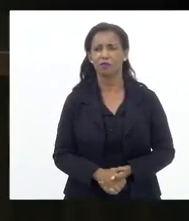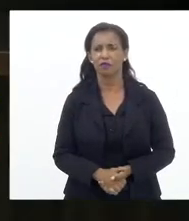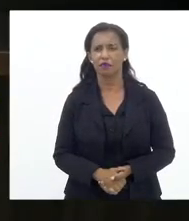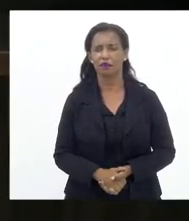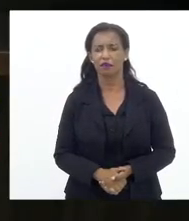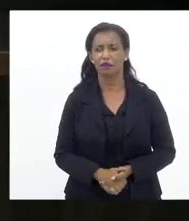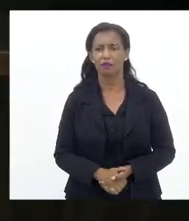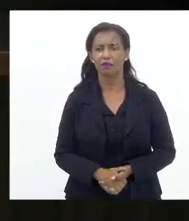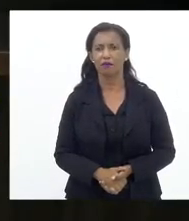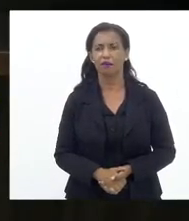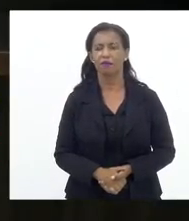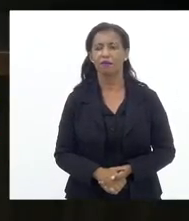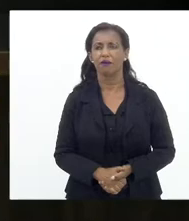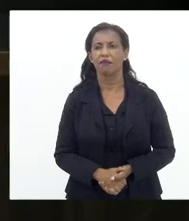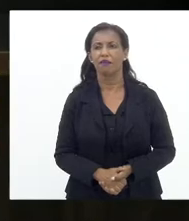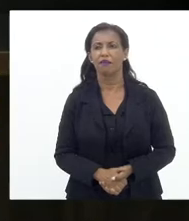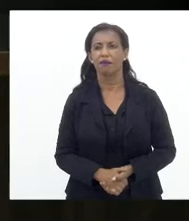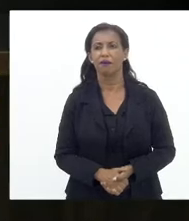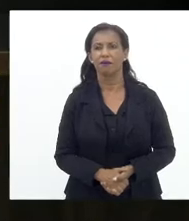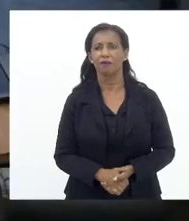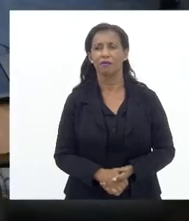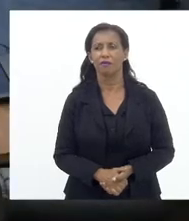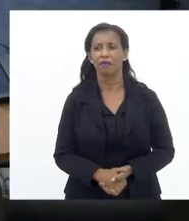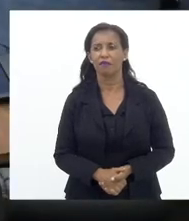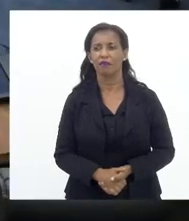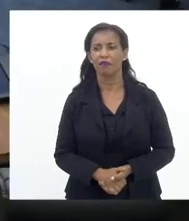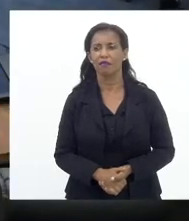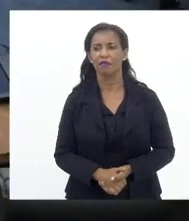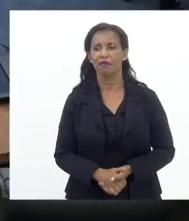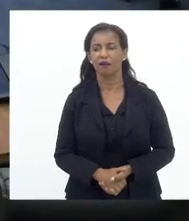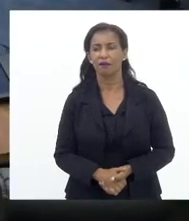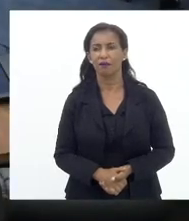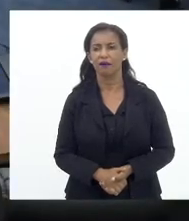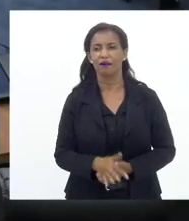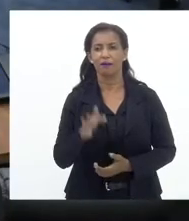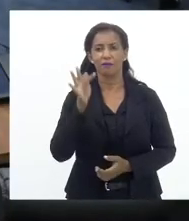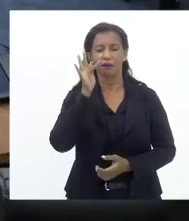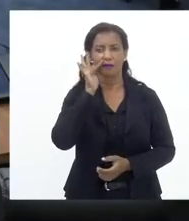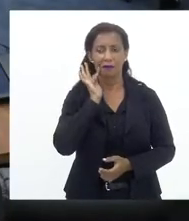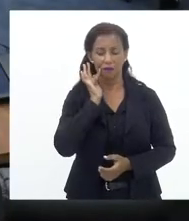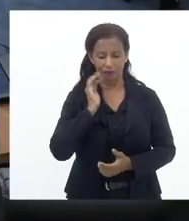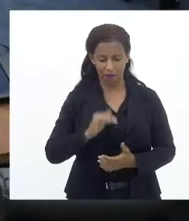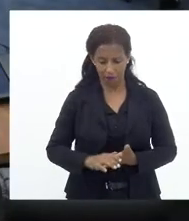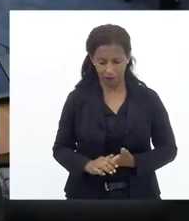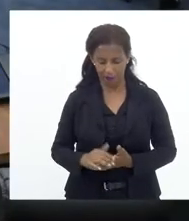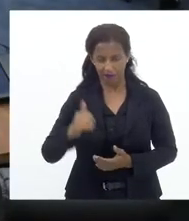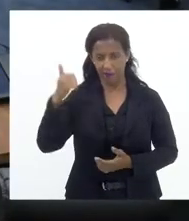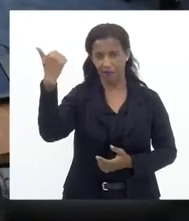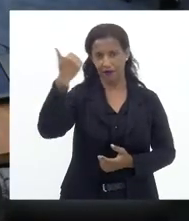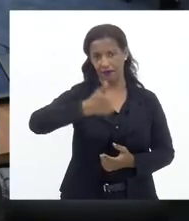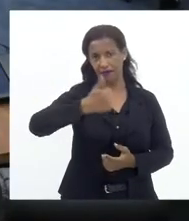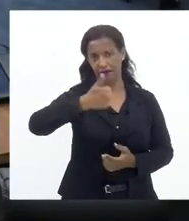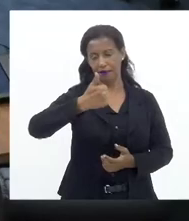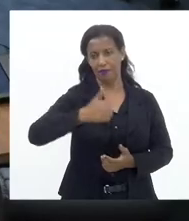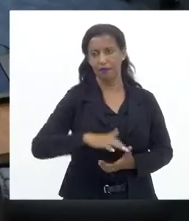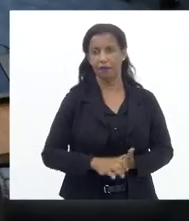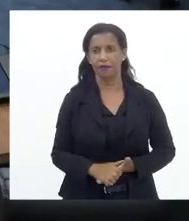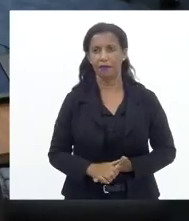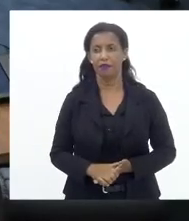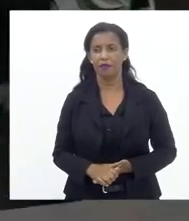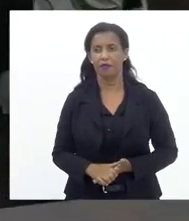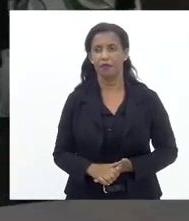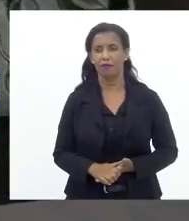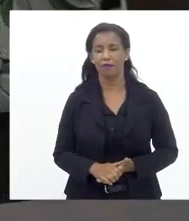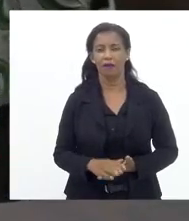o resultado Flávio serafini significado alcinha o seu presente Primeiro lugar eu quero fazer